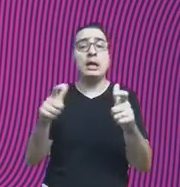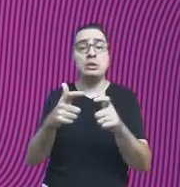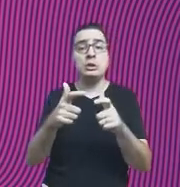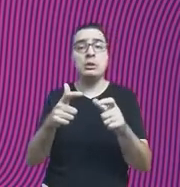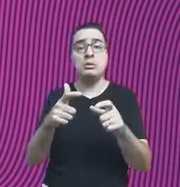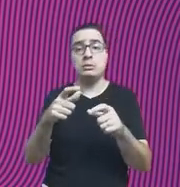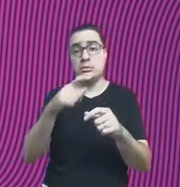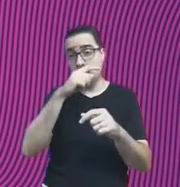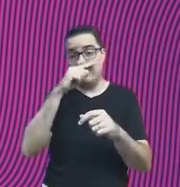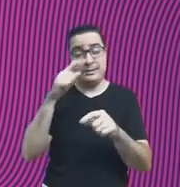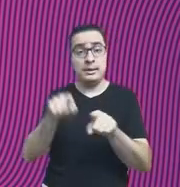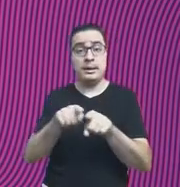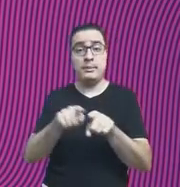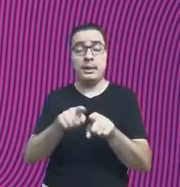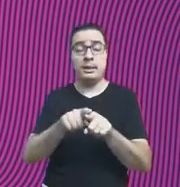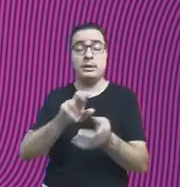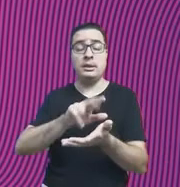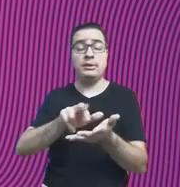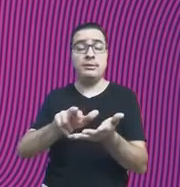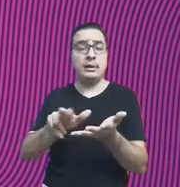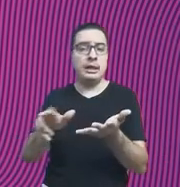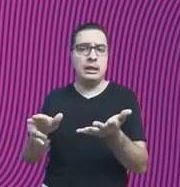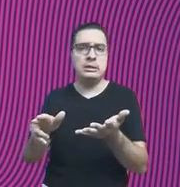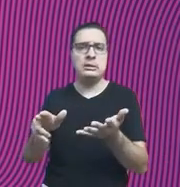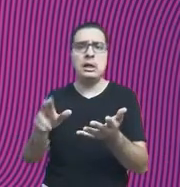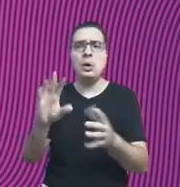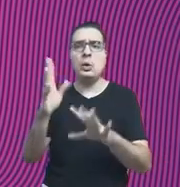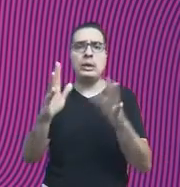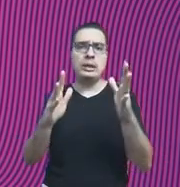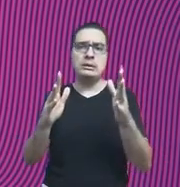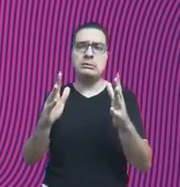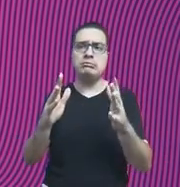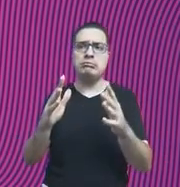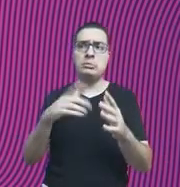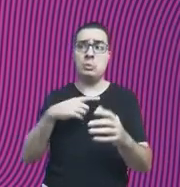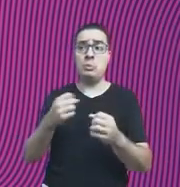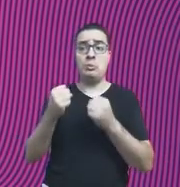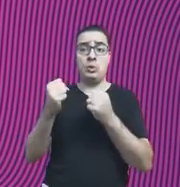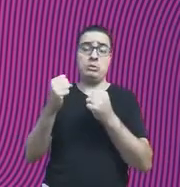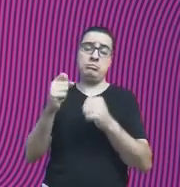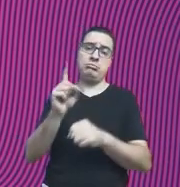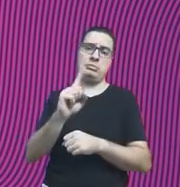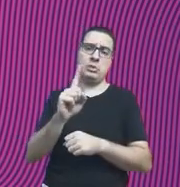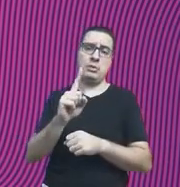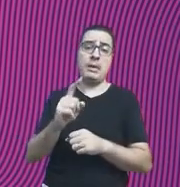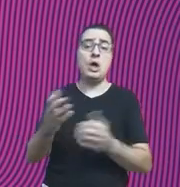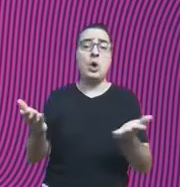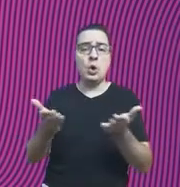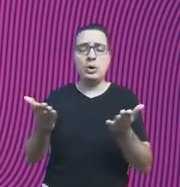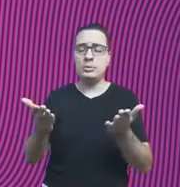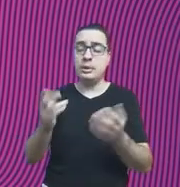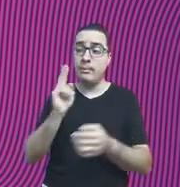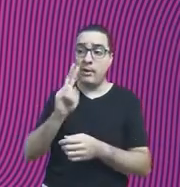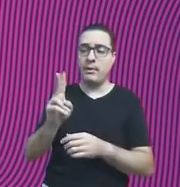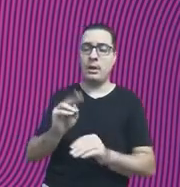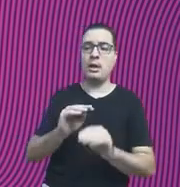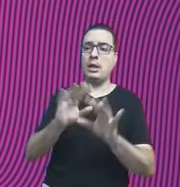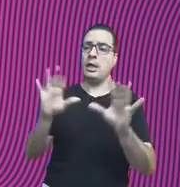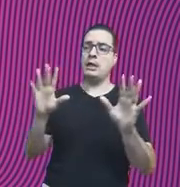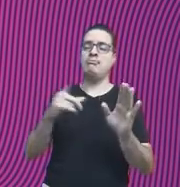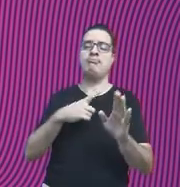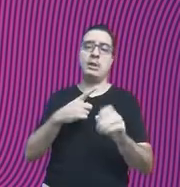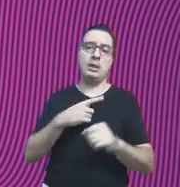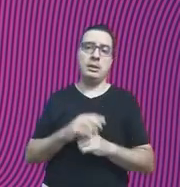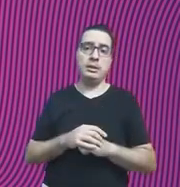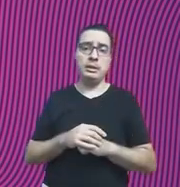de que esse gap não seja tão, tão intenso. Mas hoje ele é claro. Ele é claro, e ele é o que justifica